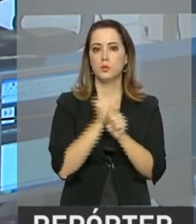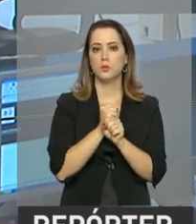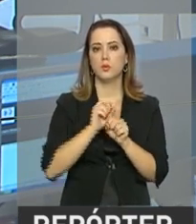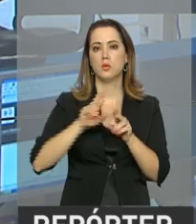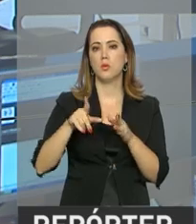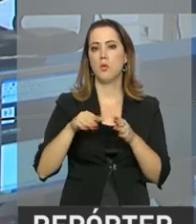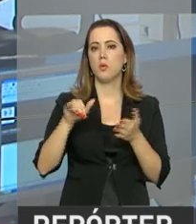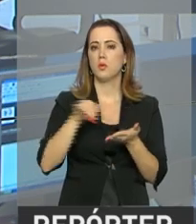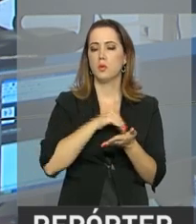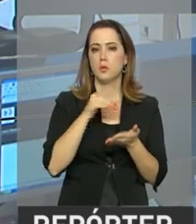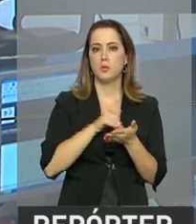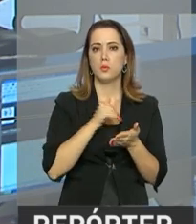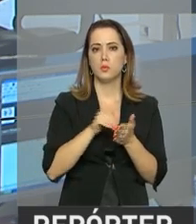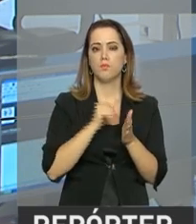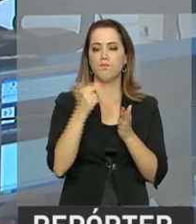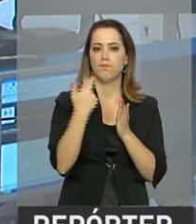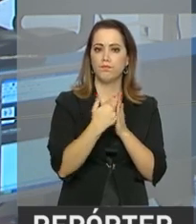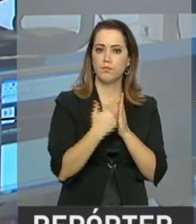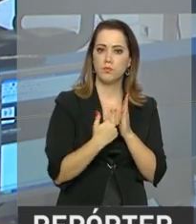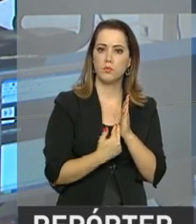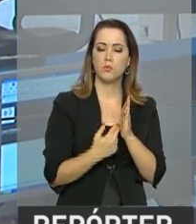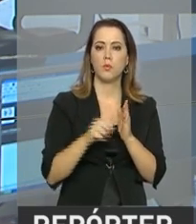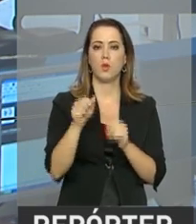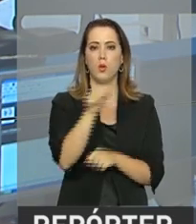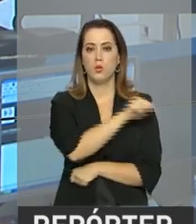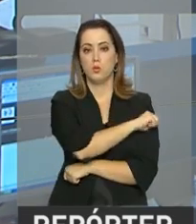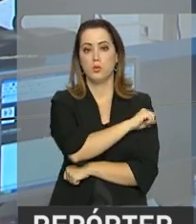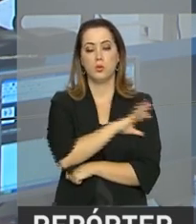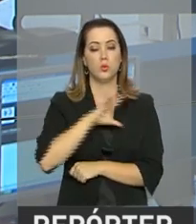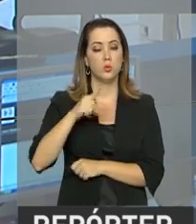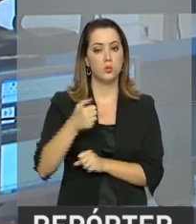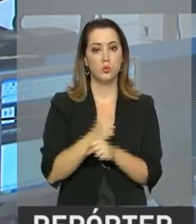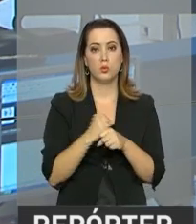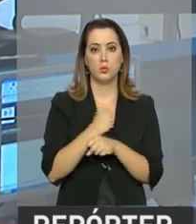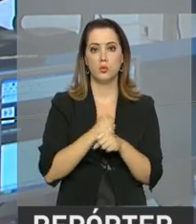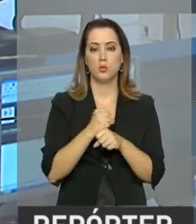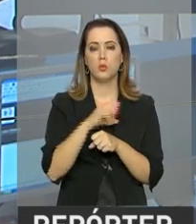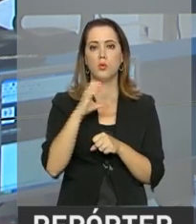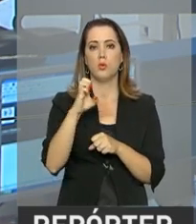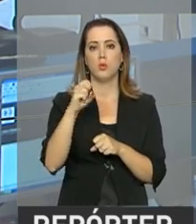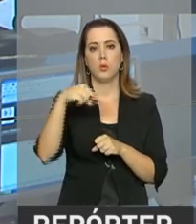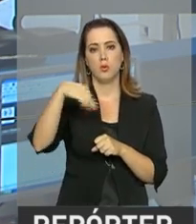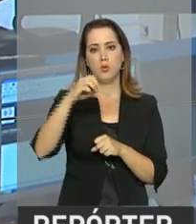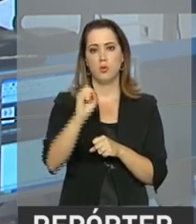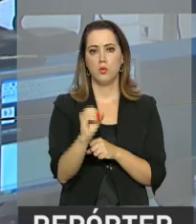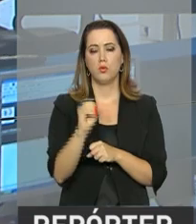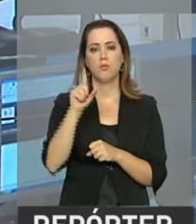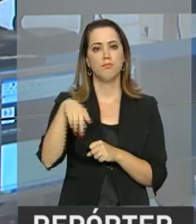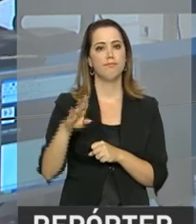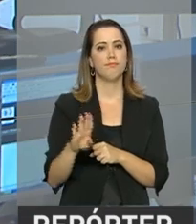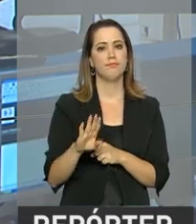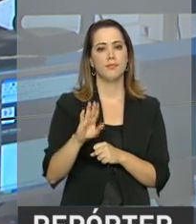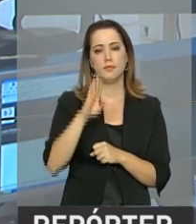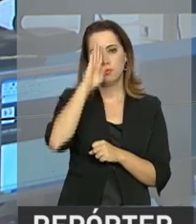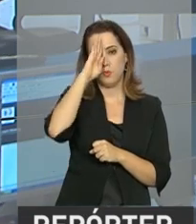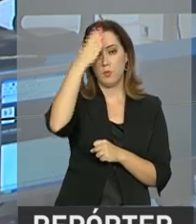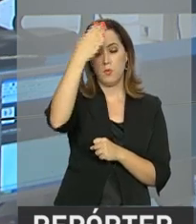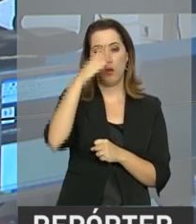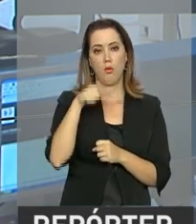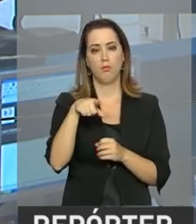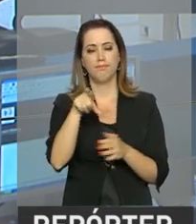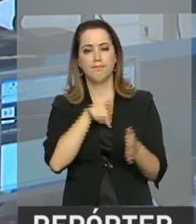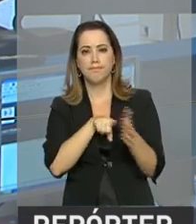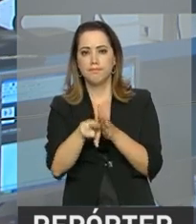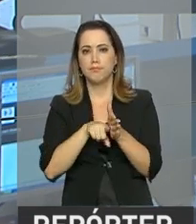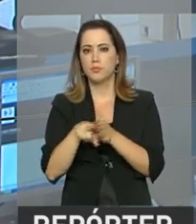matrículas e rendimento escolar dos alunos realizado todos os anos o Censo é o principal levantamento estatístico de alcance nacional